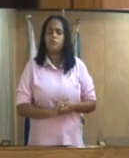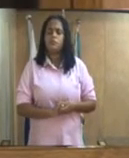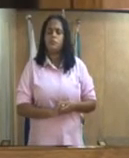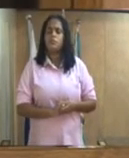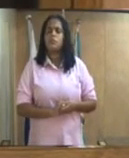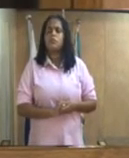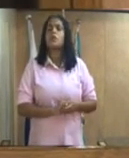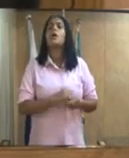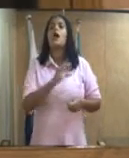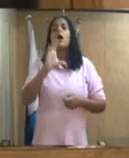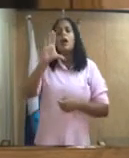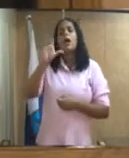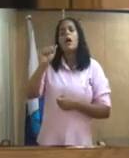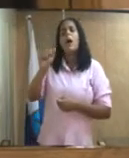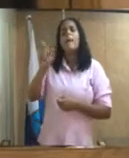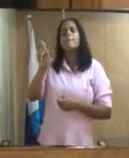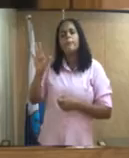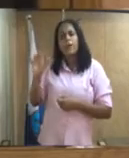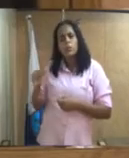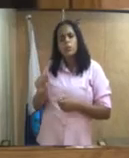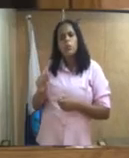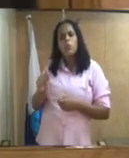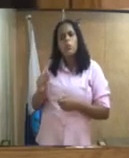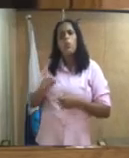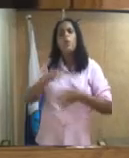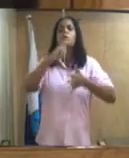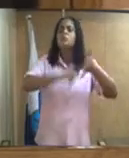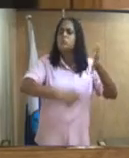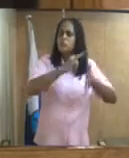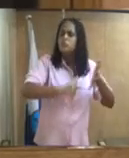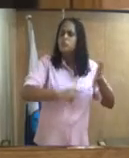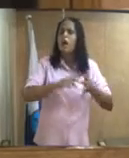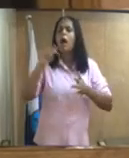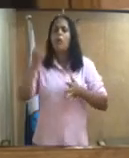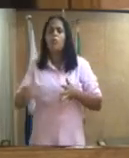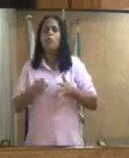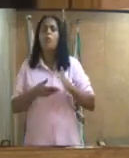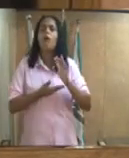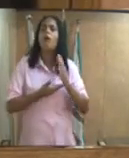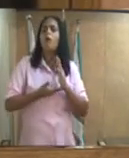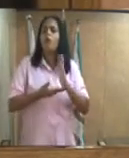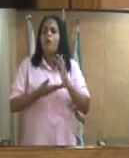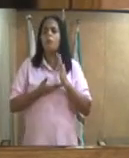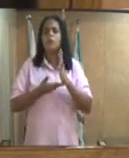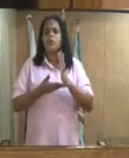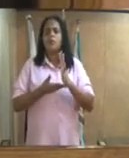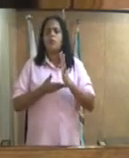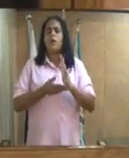Cabendo desta decisão, recurso ao plenário. Então,